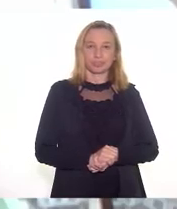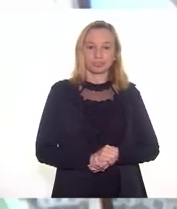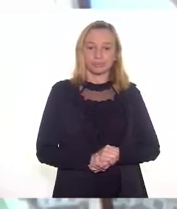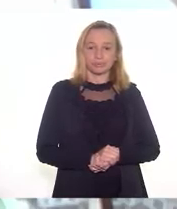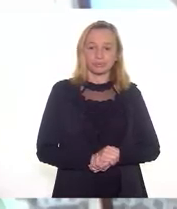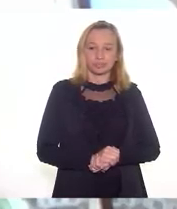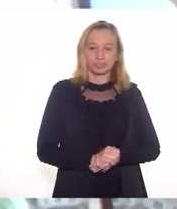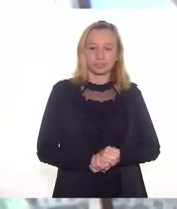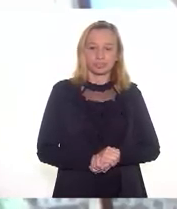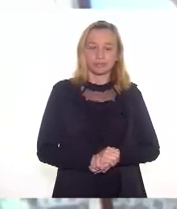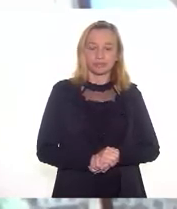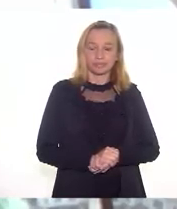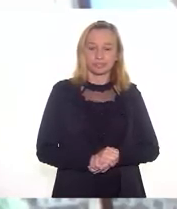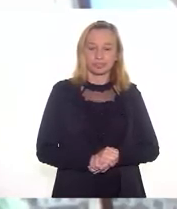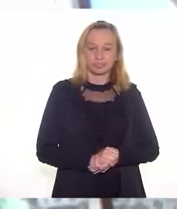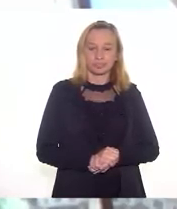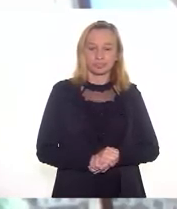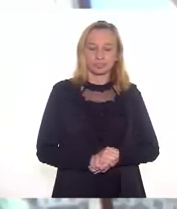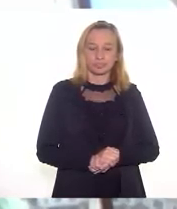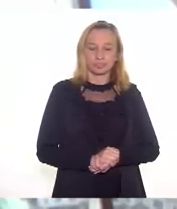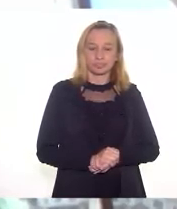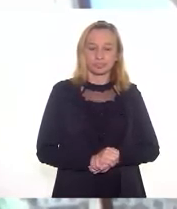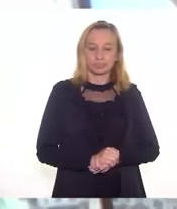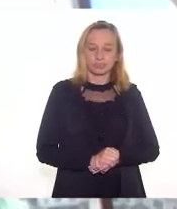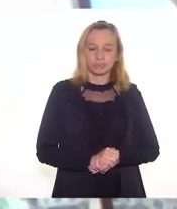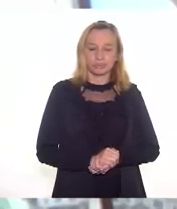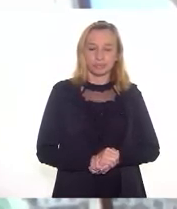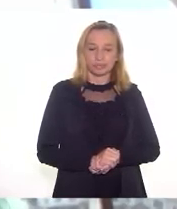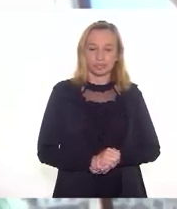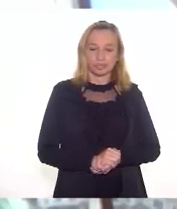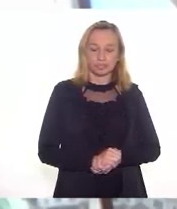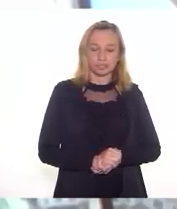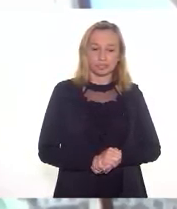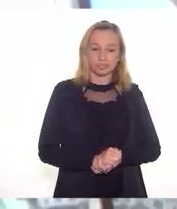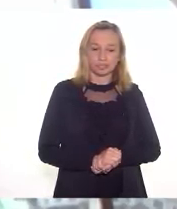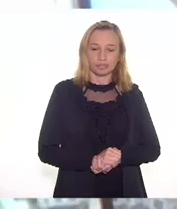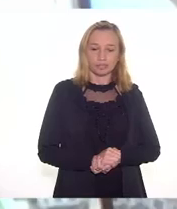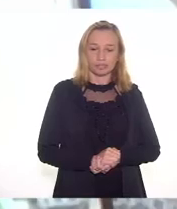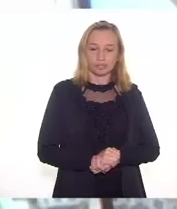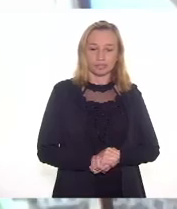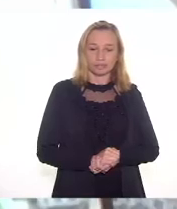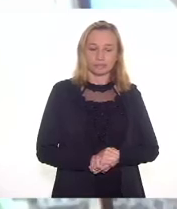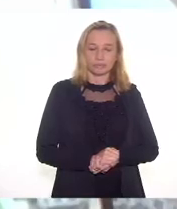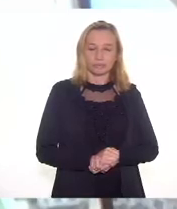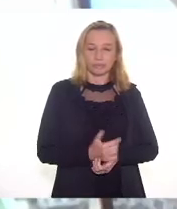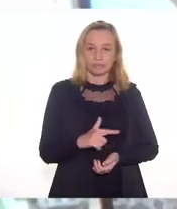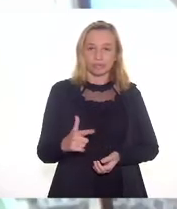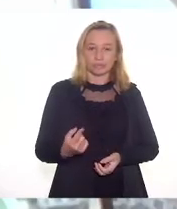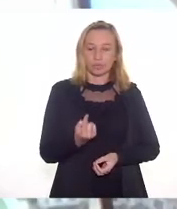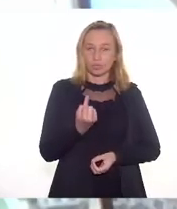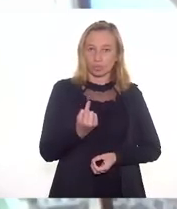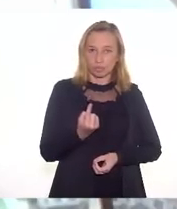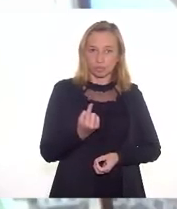poderia impor um ônus não correspondente,